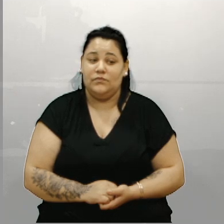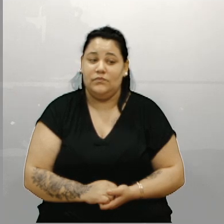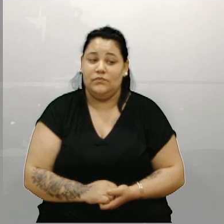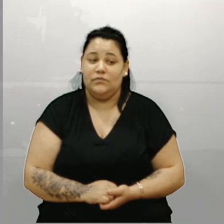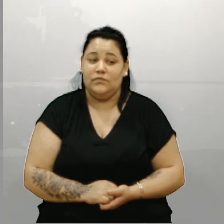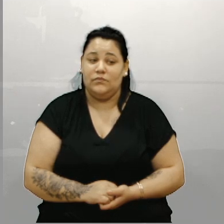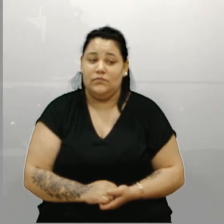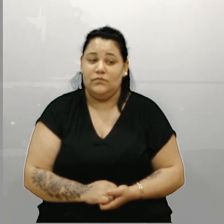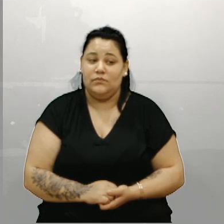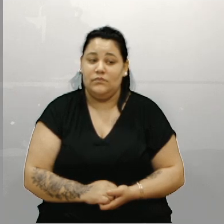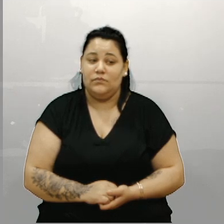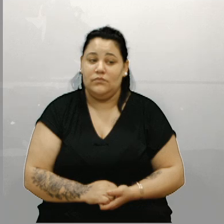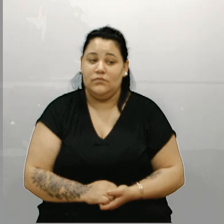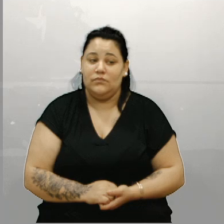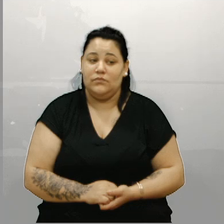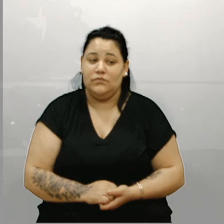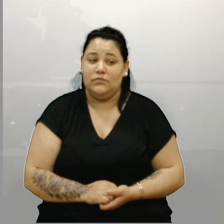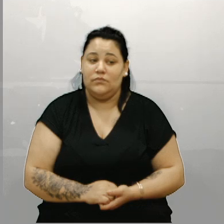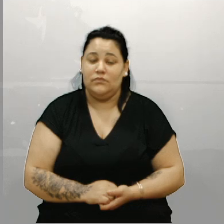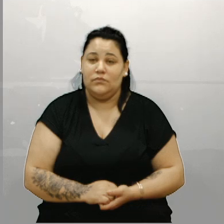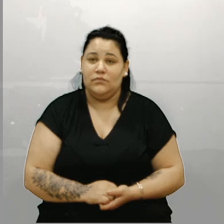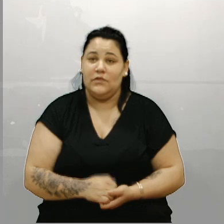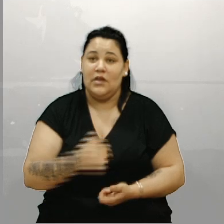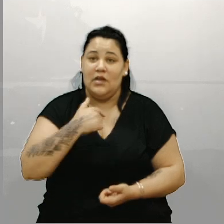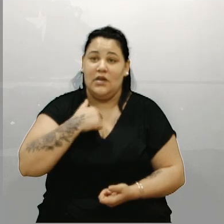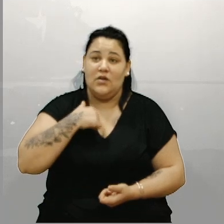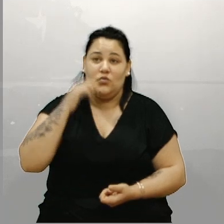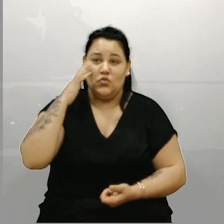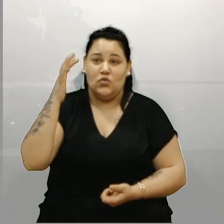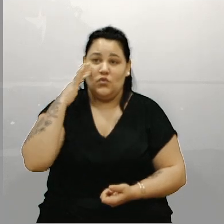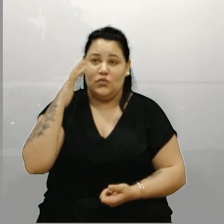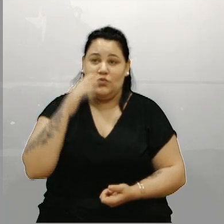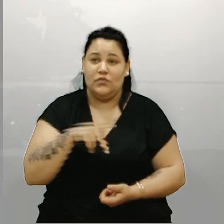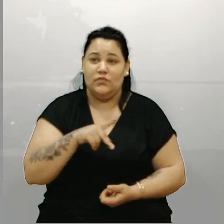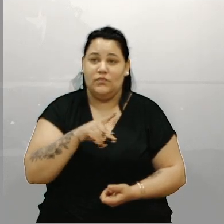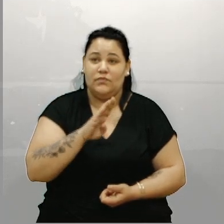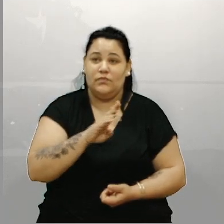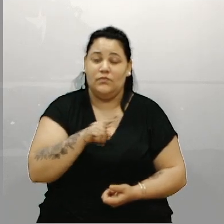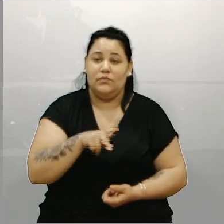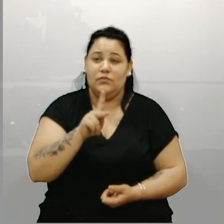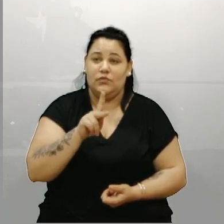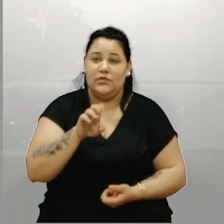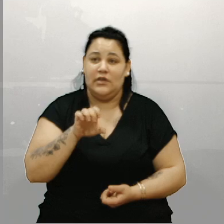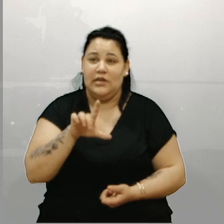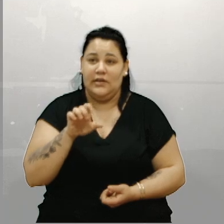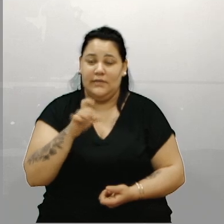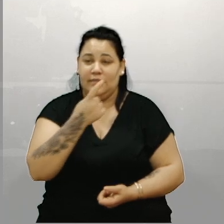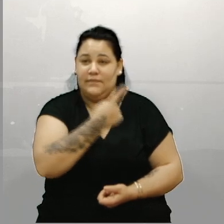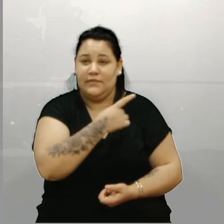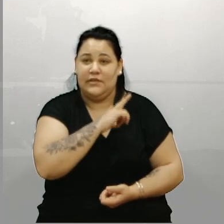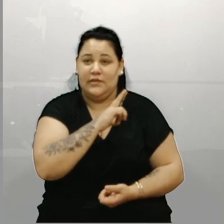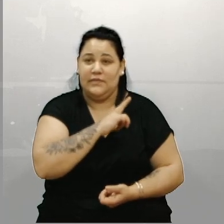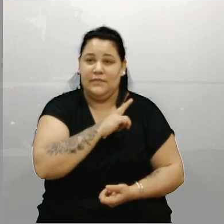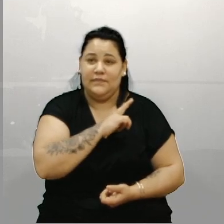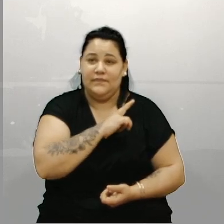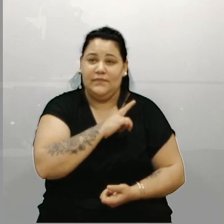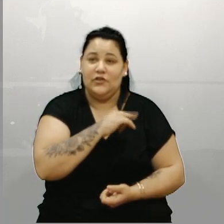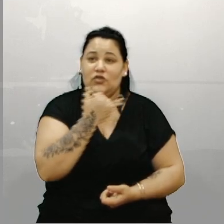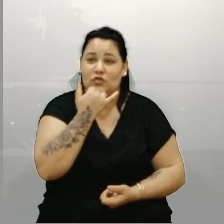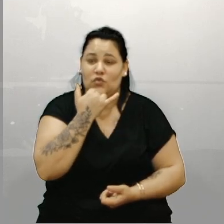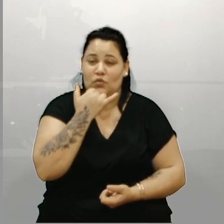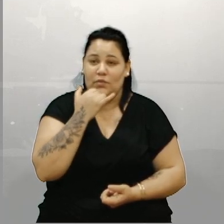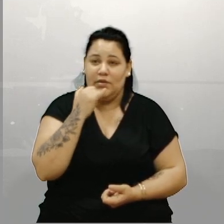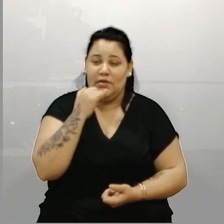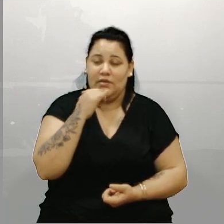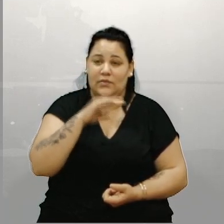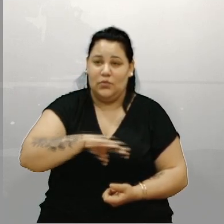Eu quero dizer assim, que o sonho desse homem e de milhares de brasileiros está em ter um presidente como esses dois.